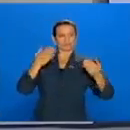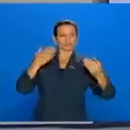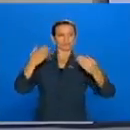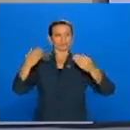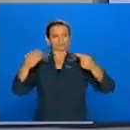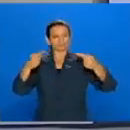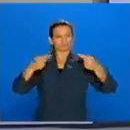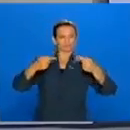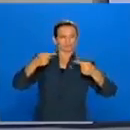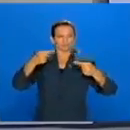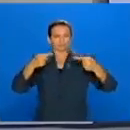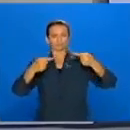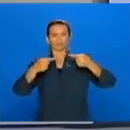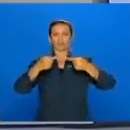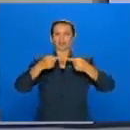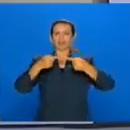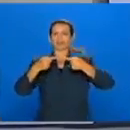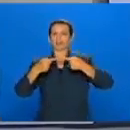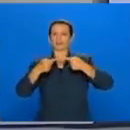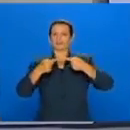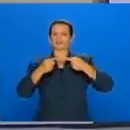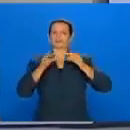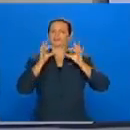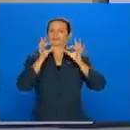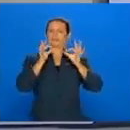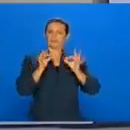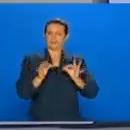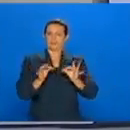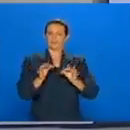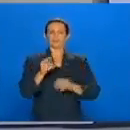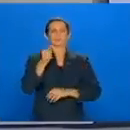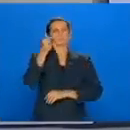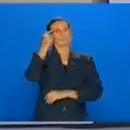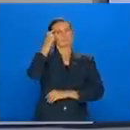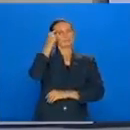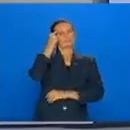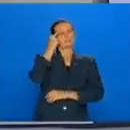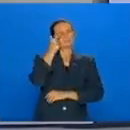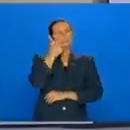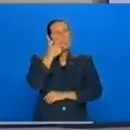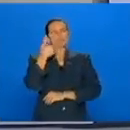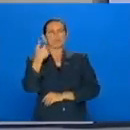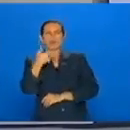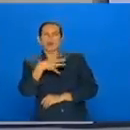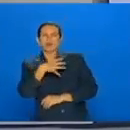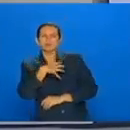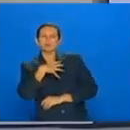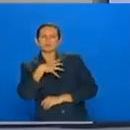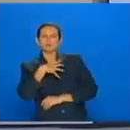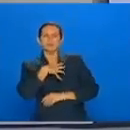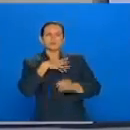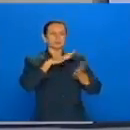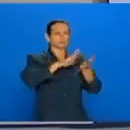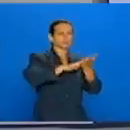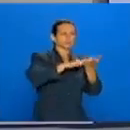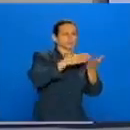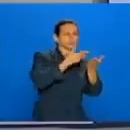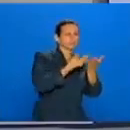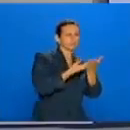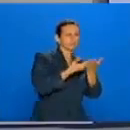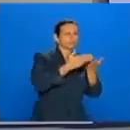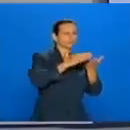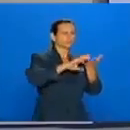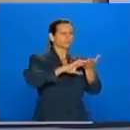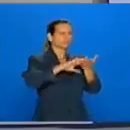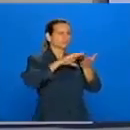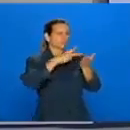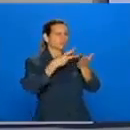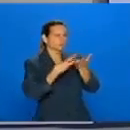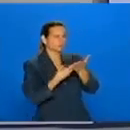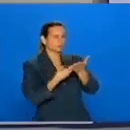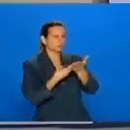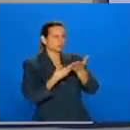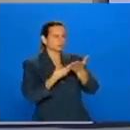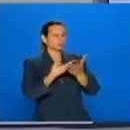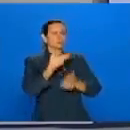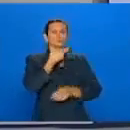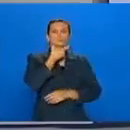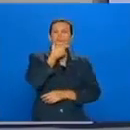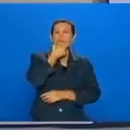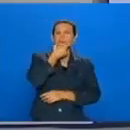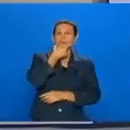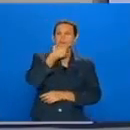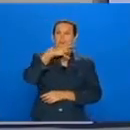Bem, se estamos pensando na melhor forma de tradução, tanto no inglês como no português, que